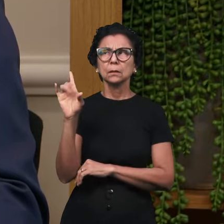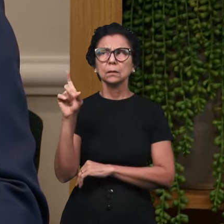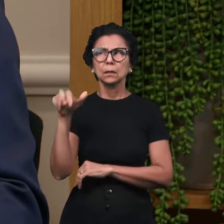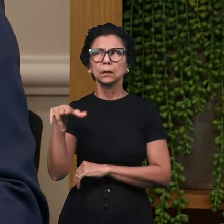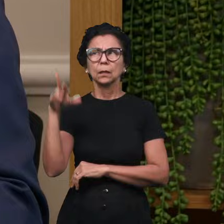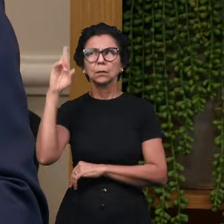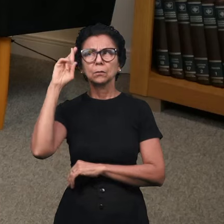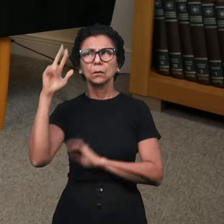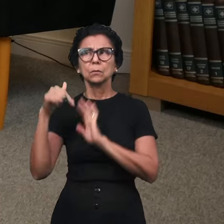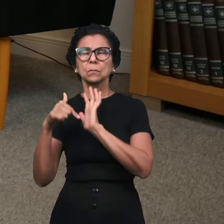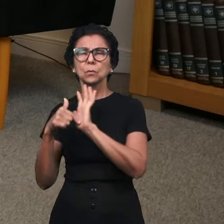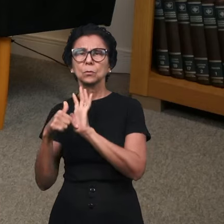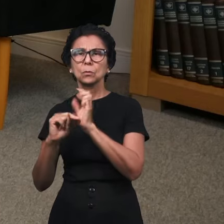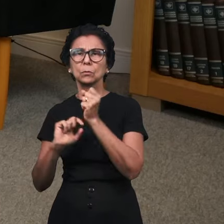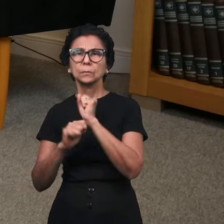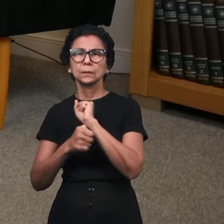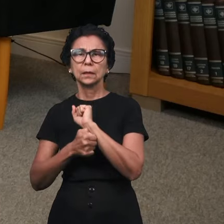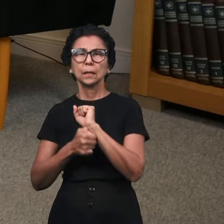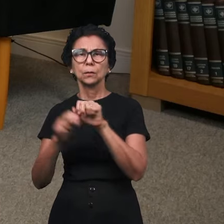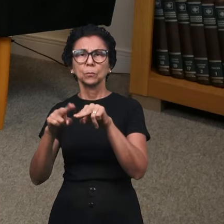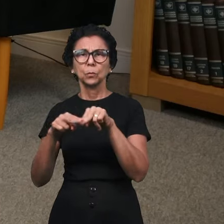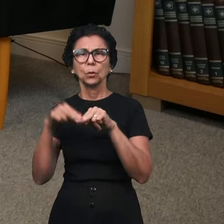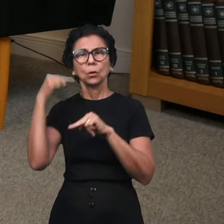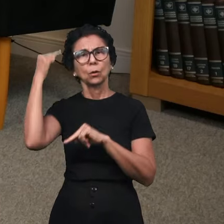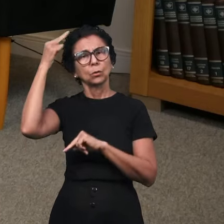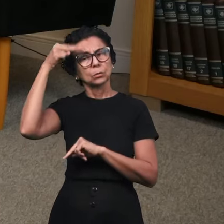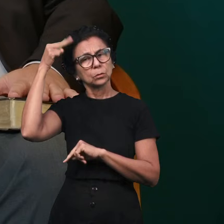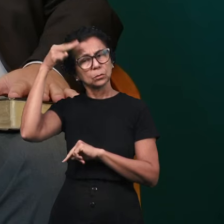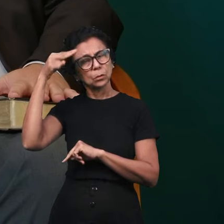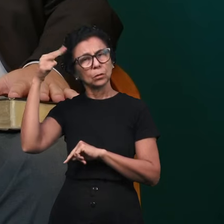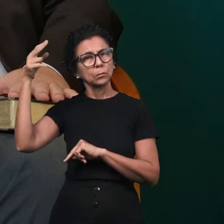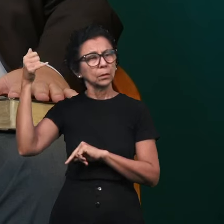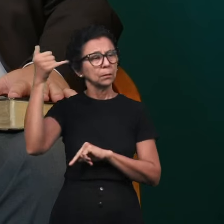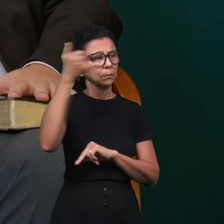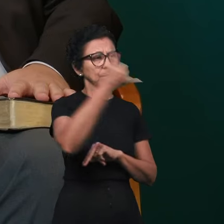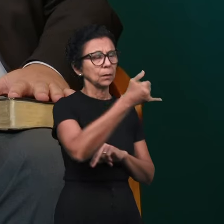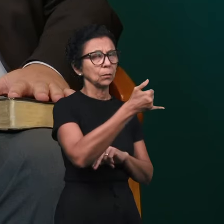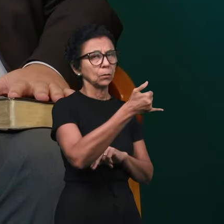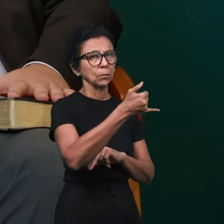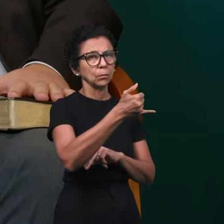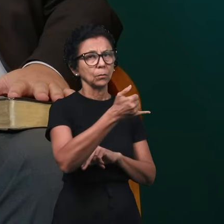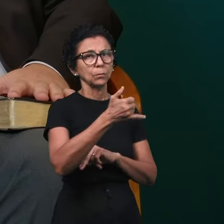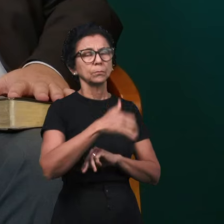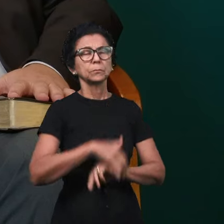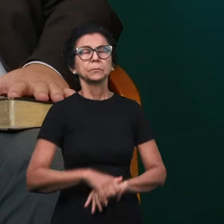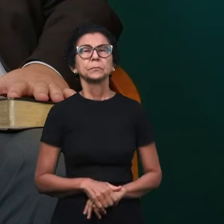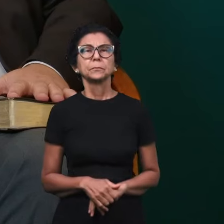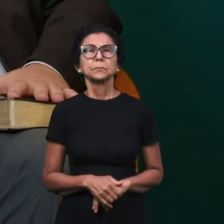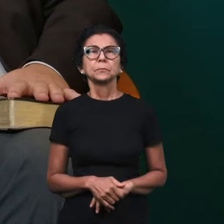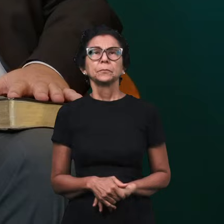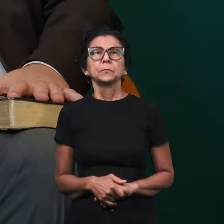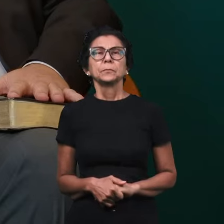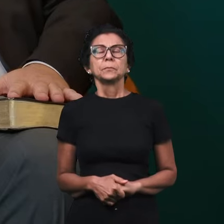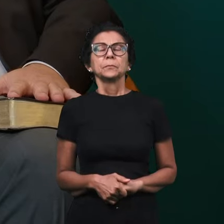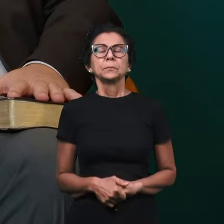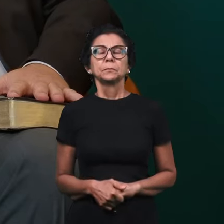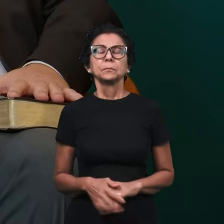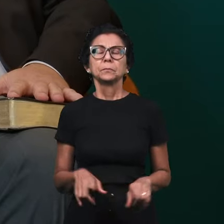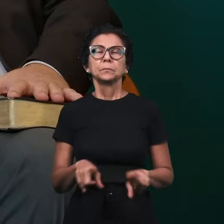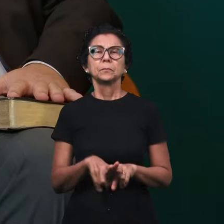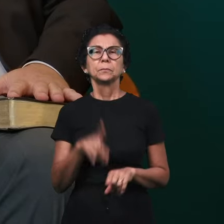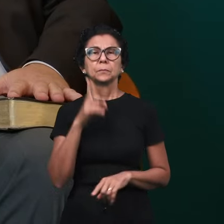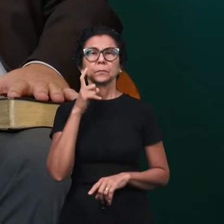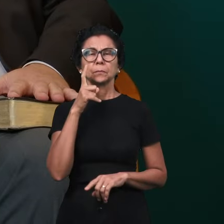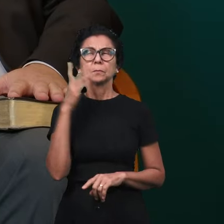né? Uma coisa que é importante entender que a operação do Senhor, muitas vezes através da